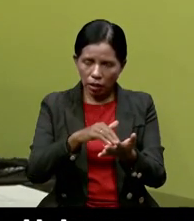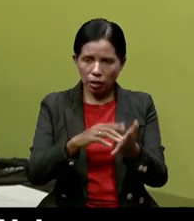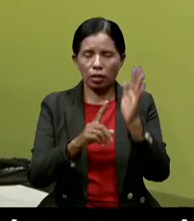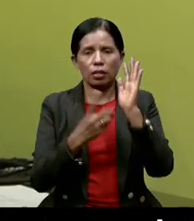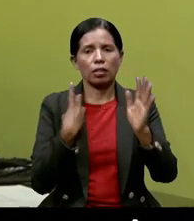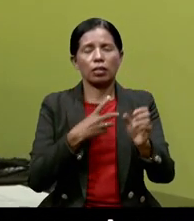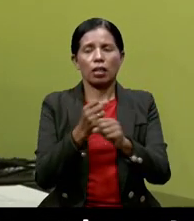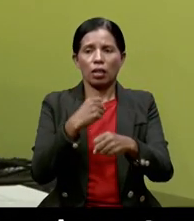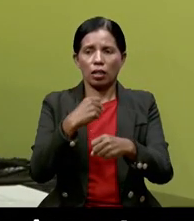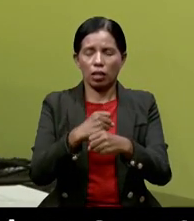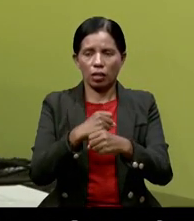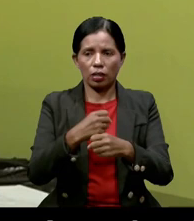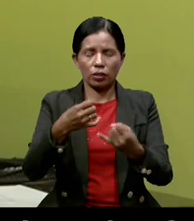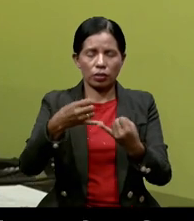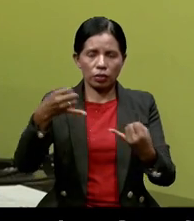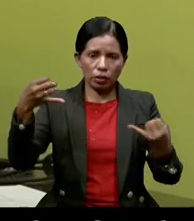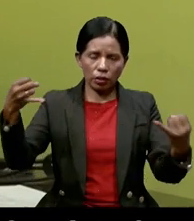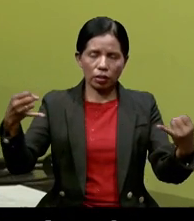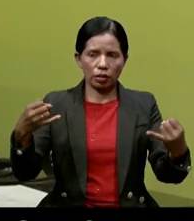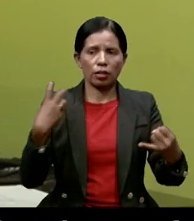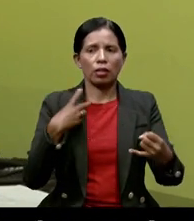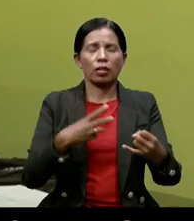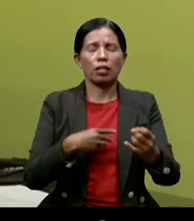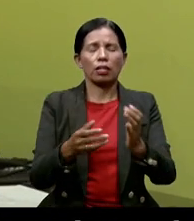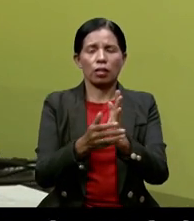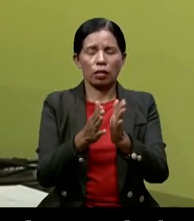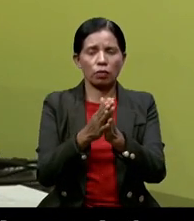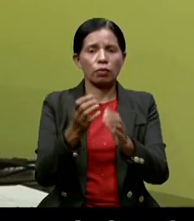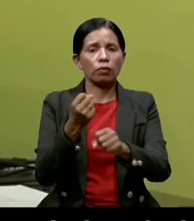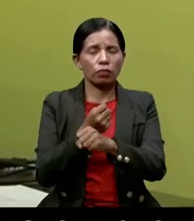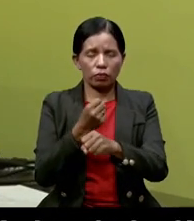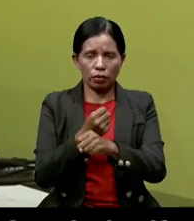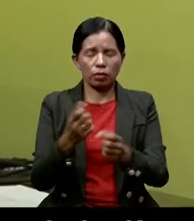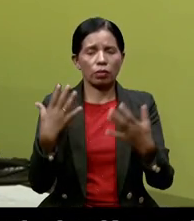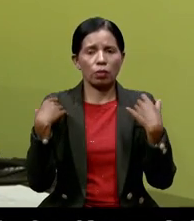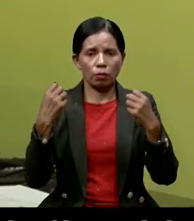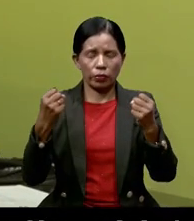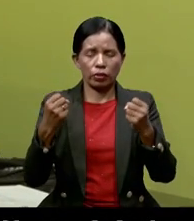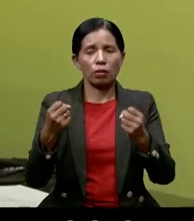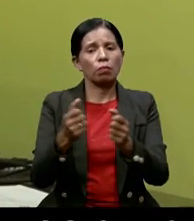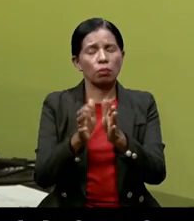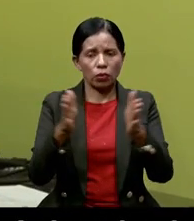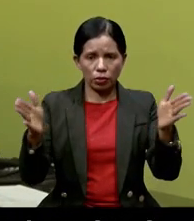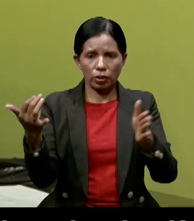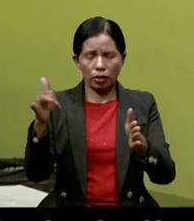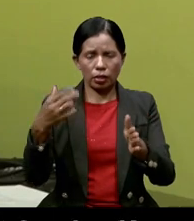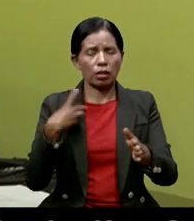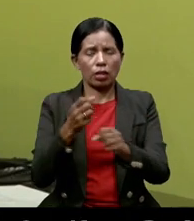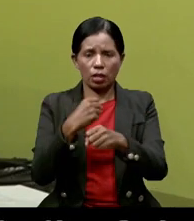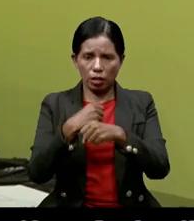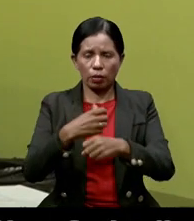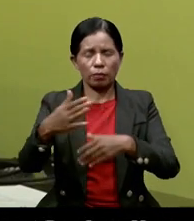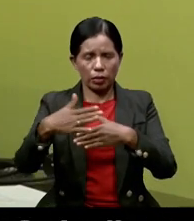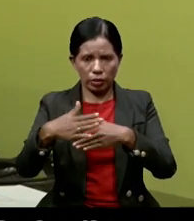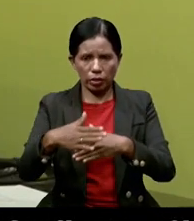mos suca trafo ser nem mos de outro ano nem capacidade ser nem outro ano para depois a sanseira resultar o concurso público tempo barak na IA